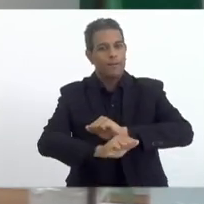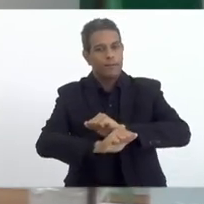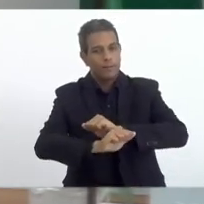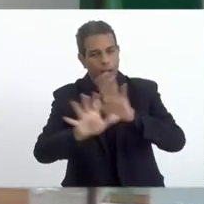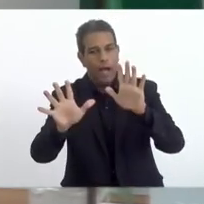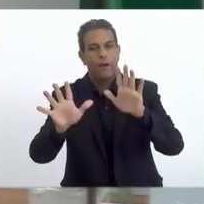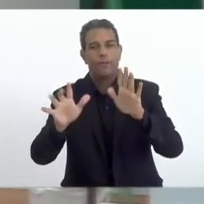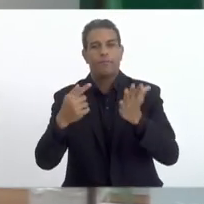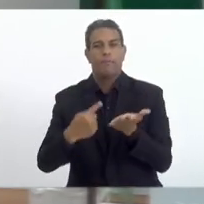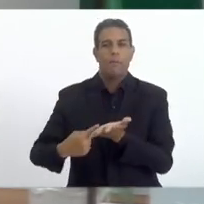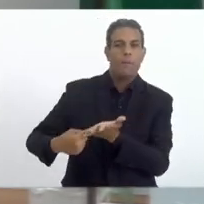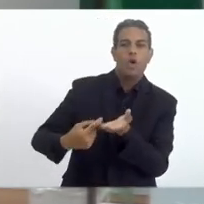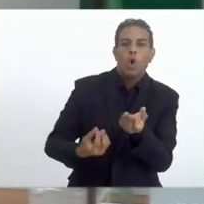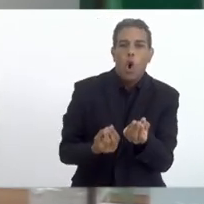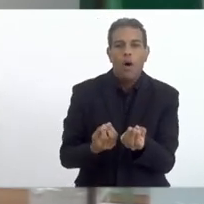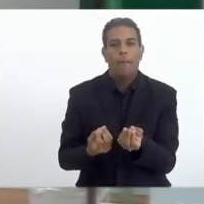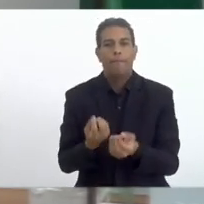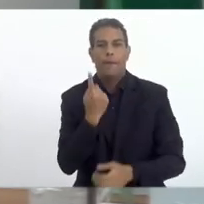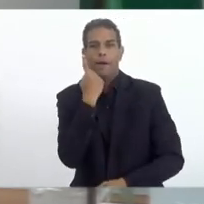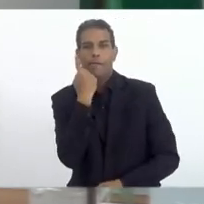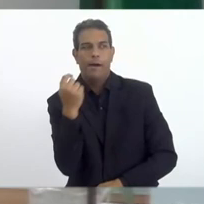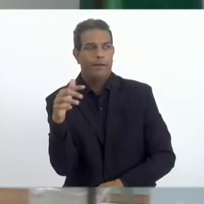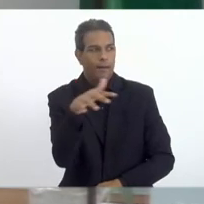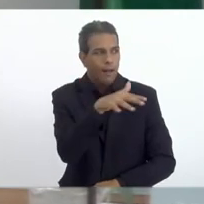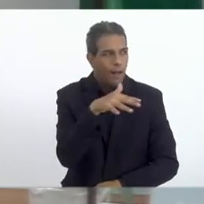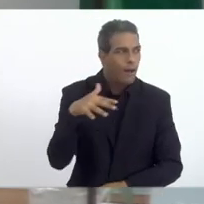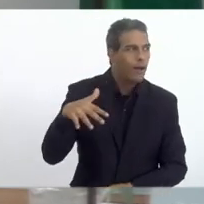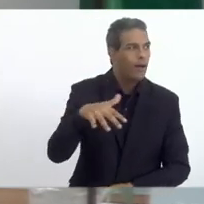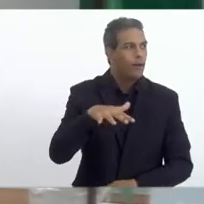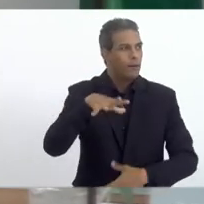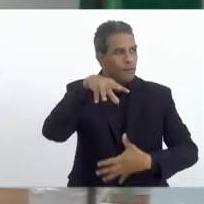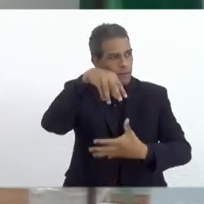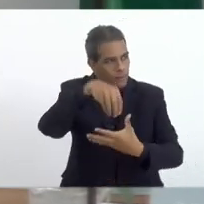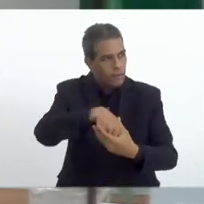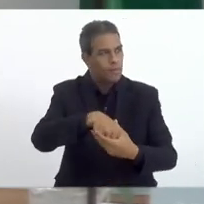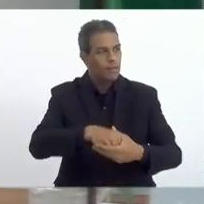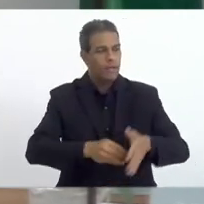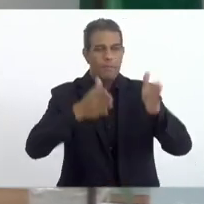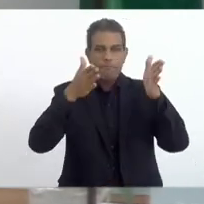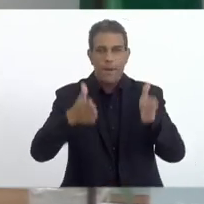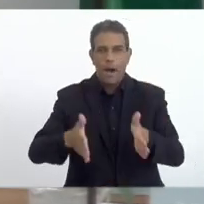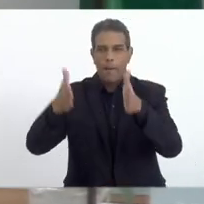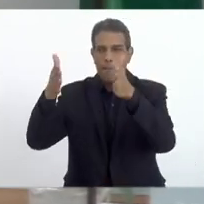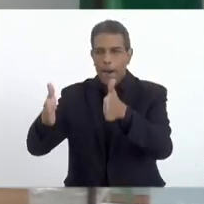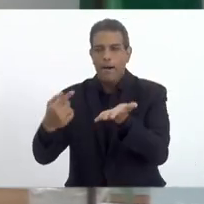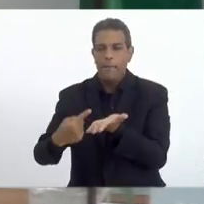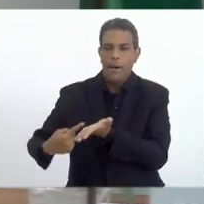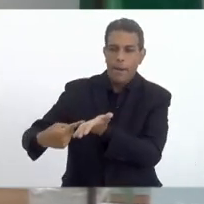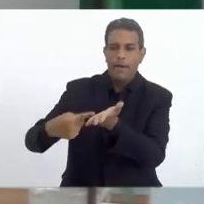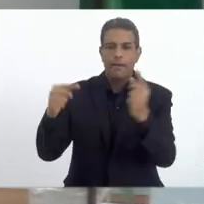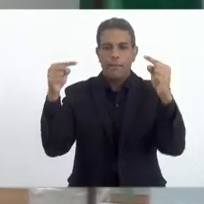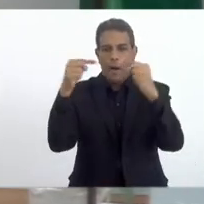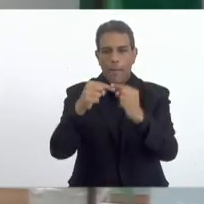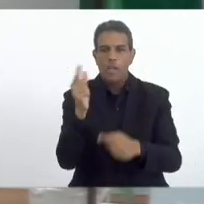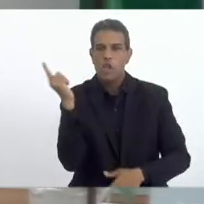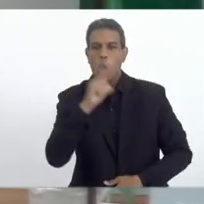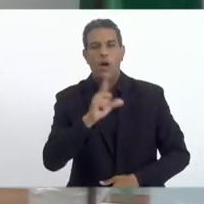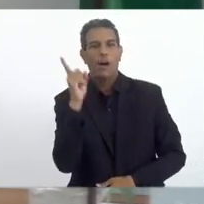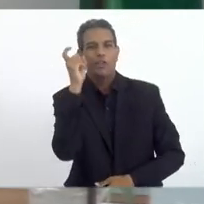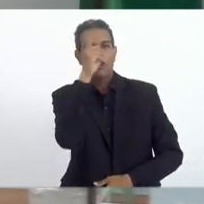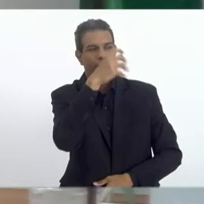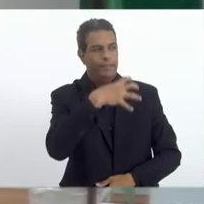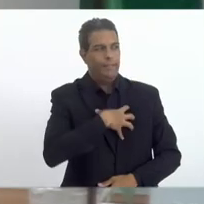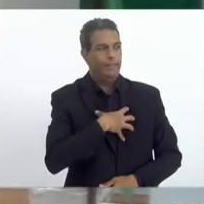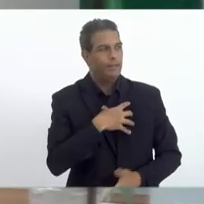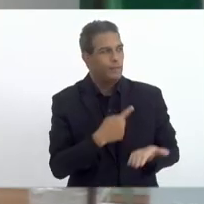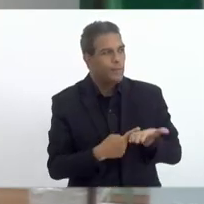exposição que os ganhos que o Estado terá são ganhos difíceis